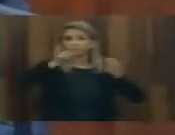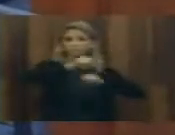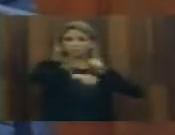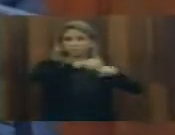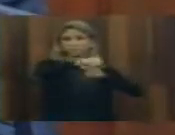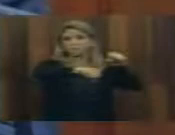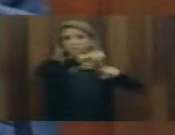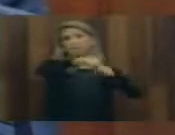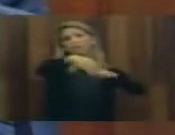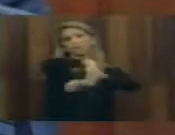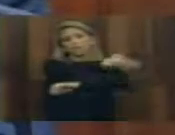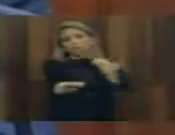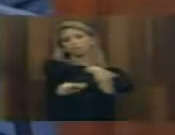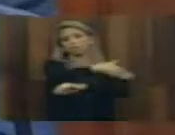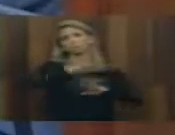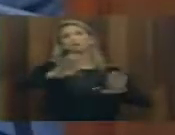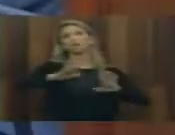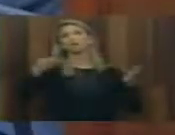será encaminhado à CCJ.